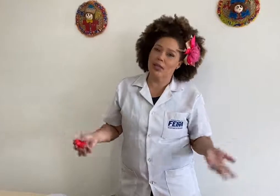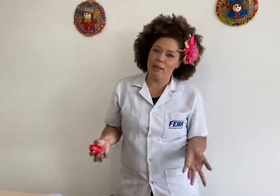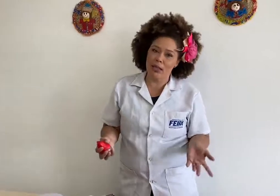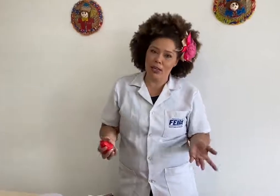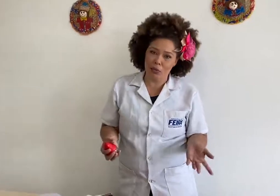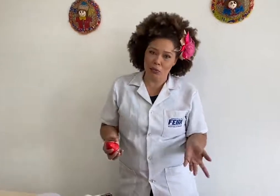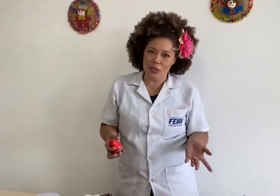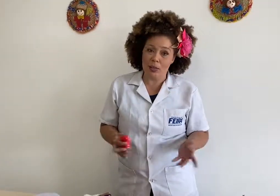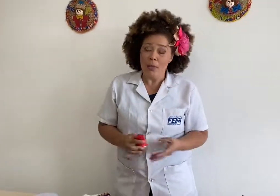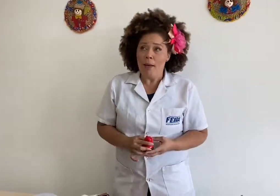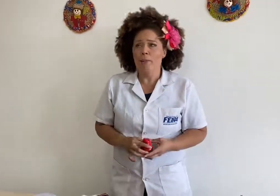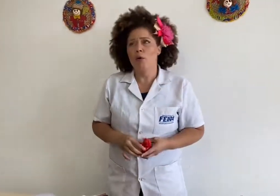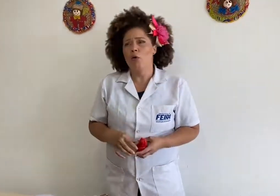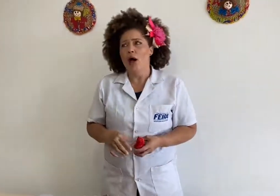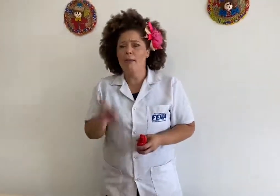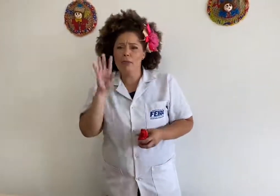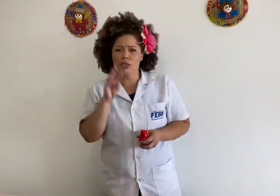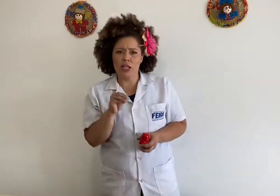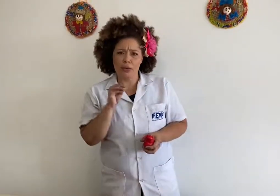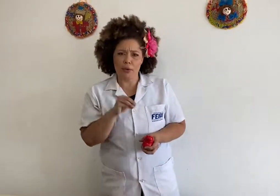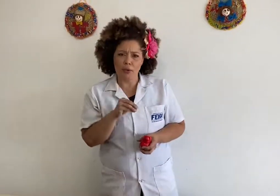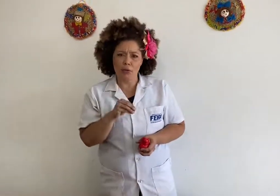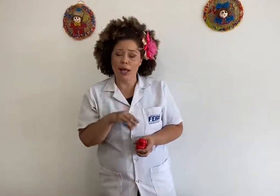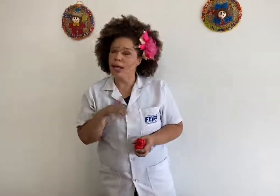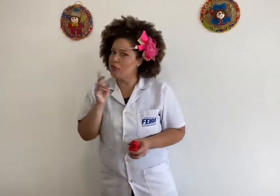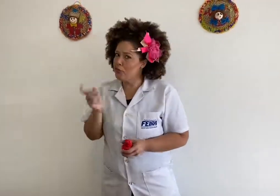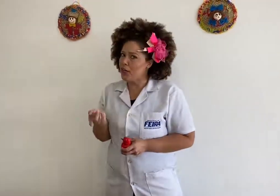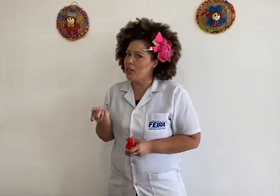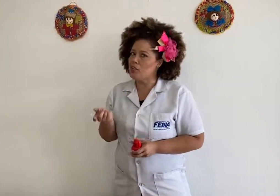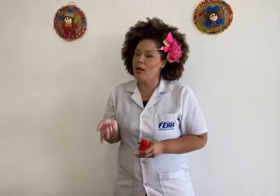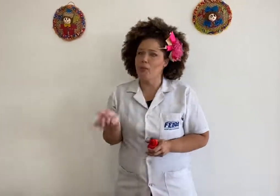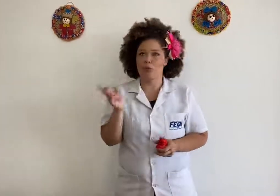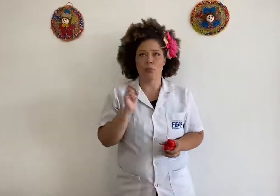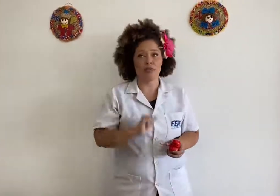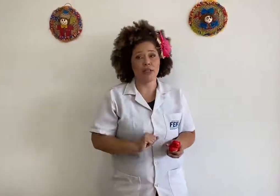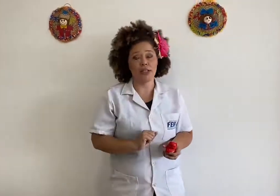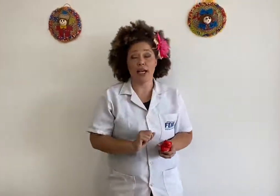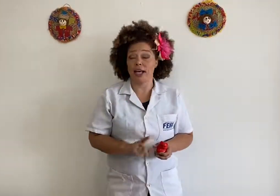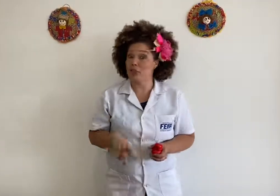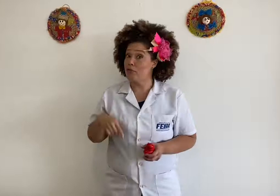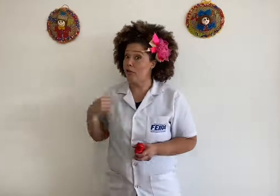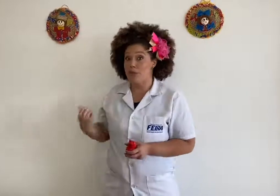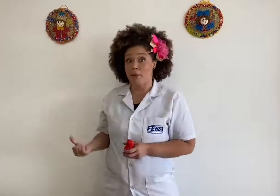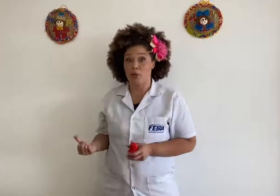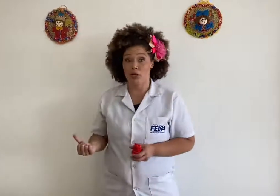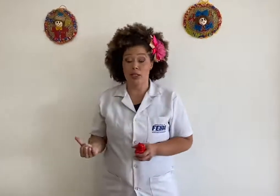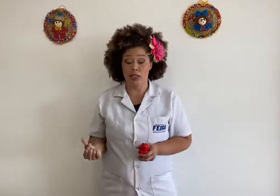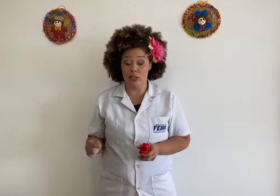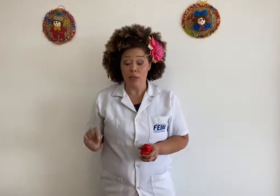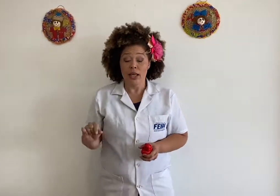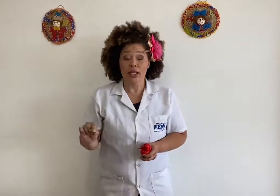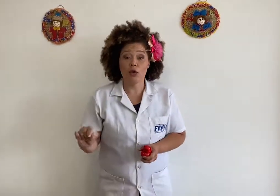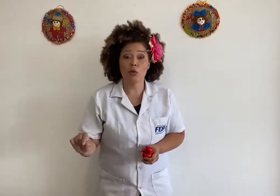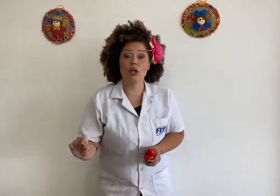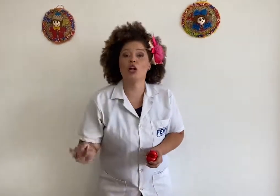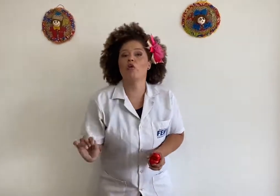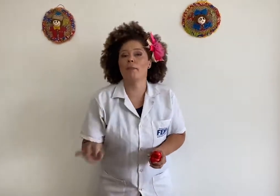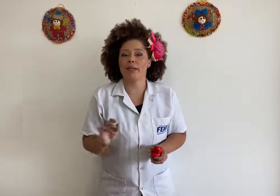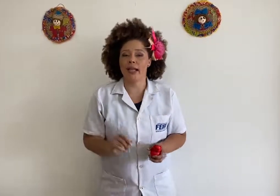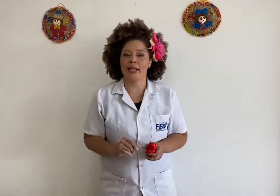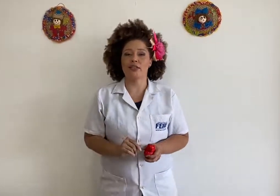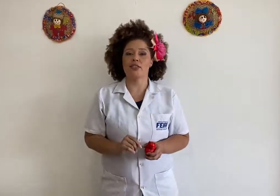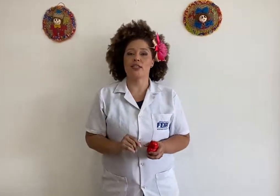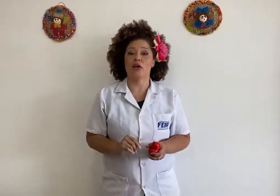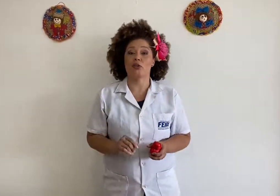gosto determinada coisa. Bom, a mãozinha da Pro, ela é diferente da mão de Pro Vânia, ela é diferente da mão de Anderson. Então, quando eu coloco